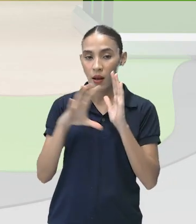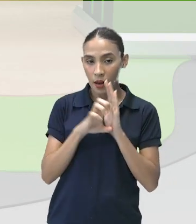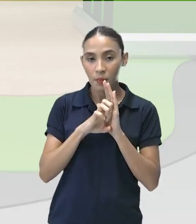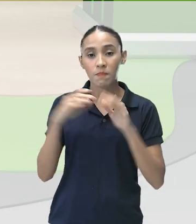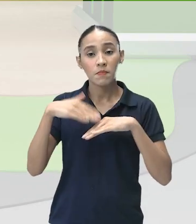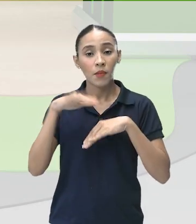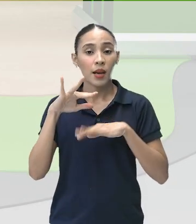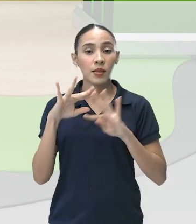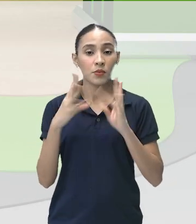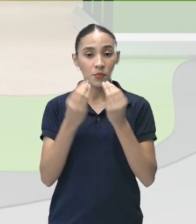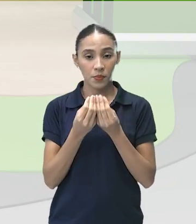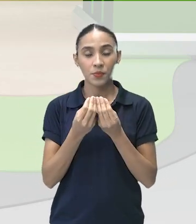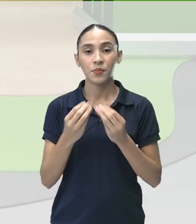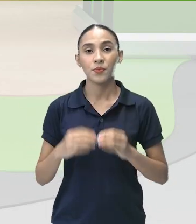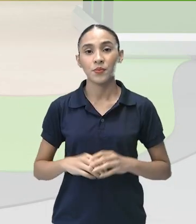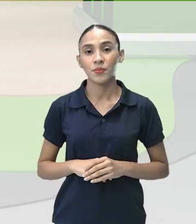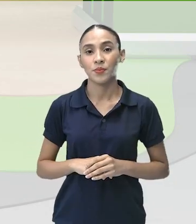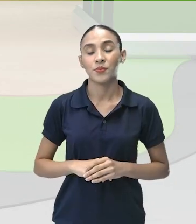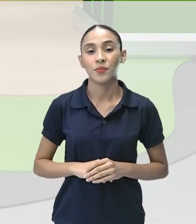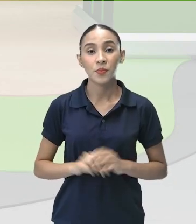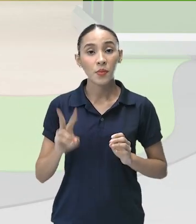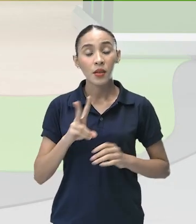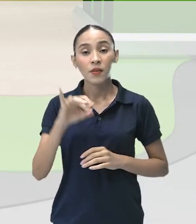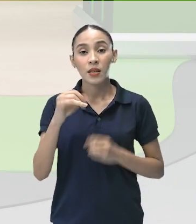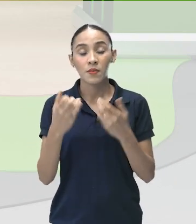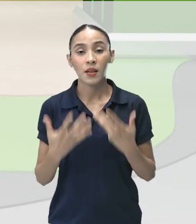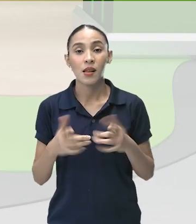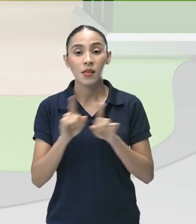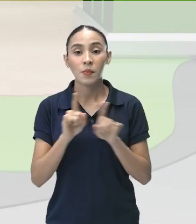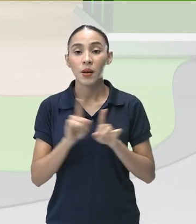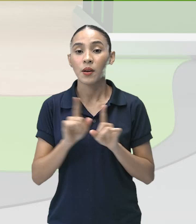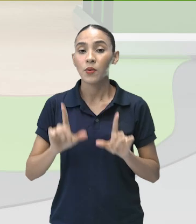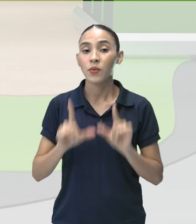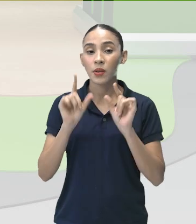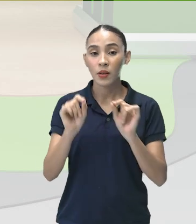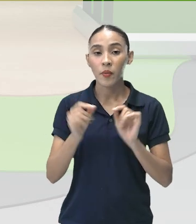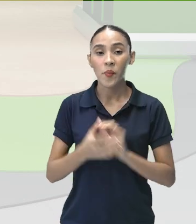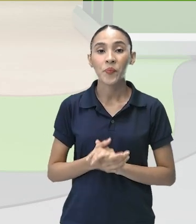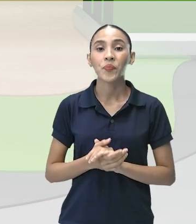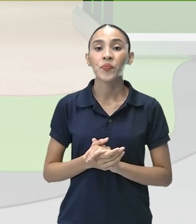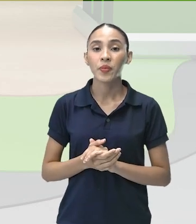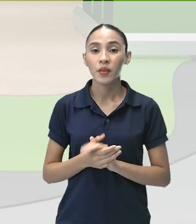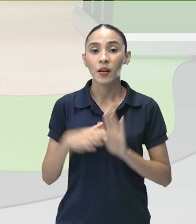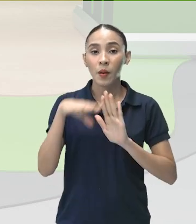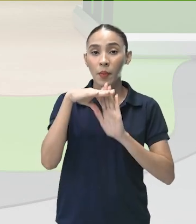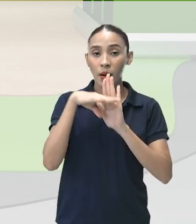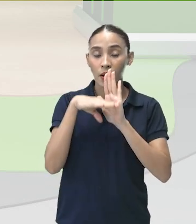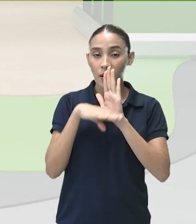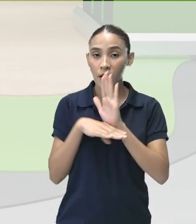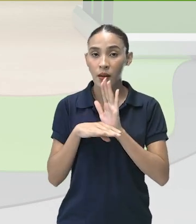solução. E isso nos vai dizer sobre a